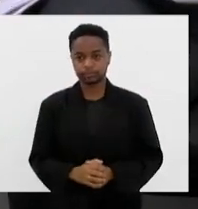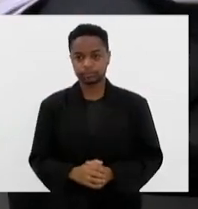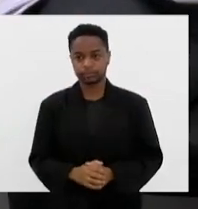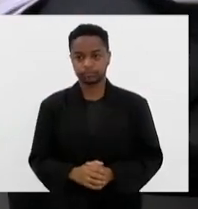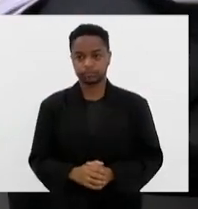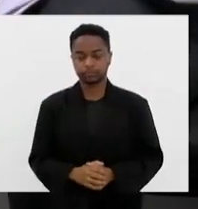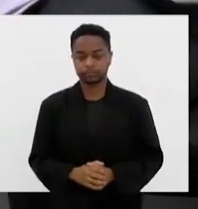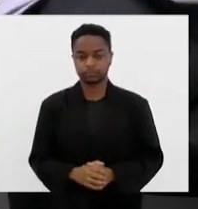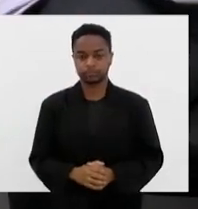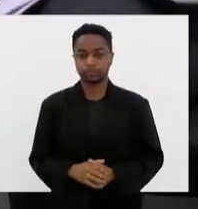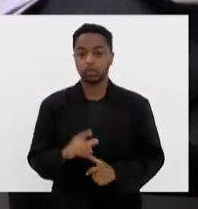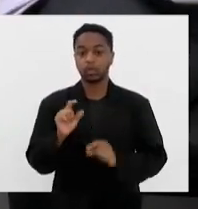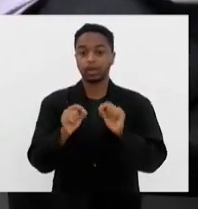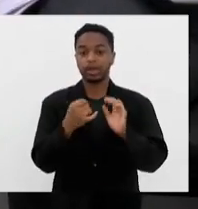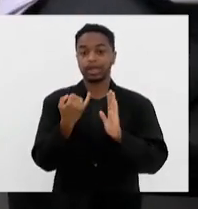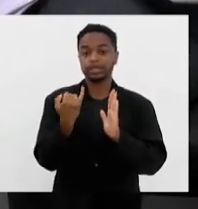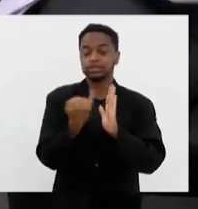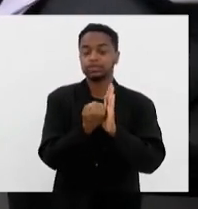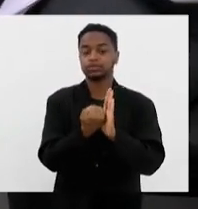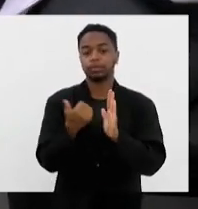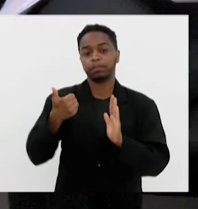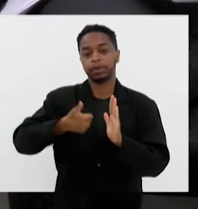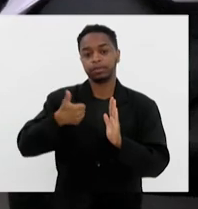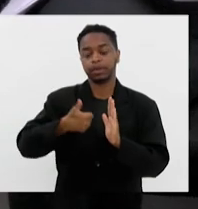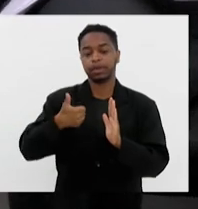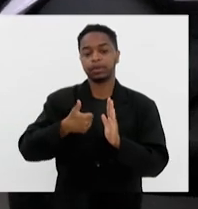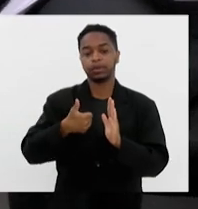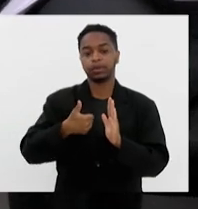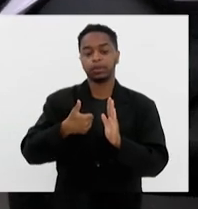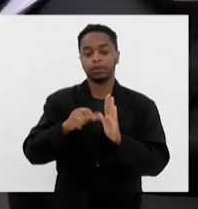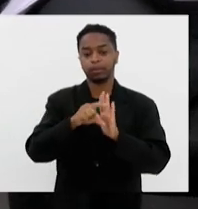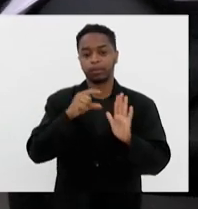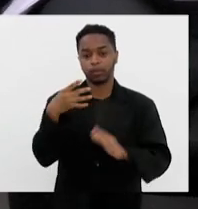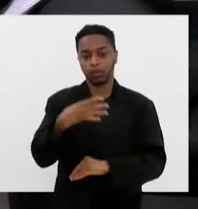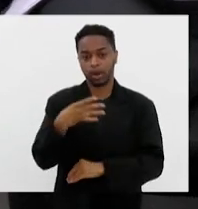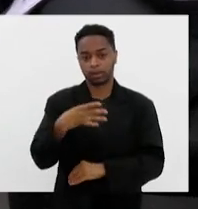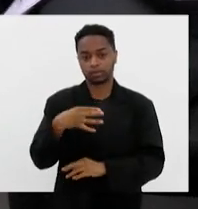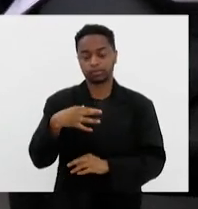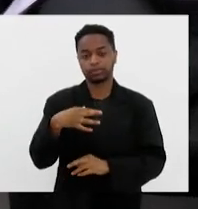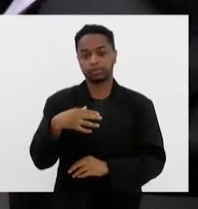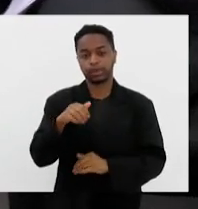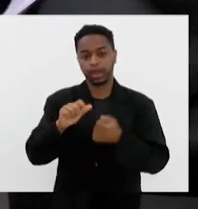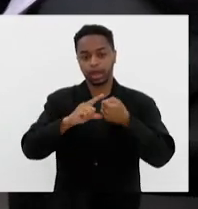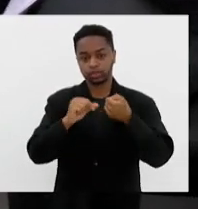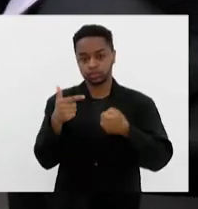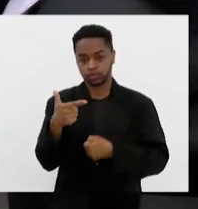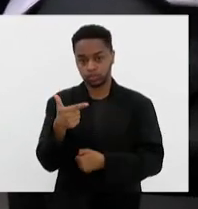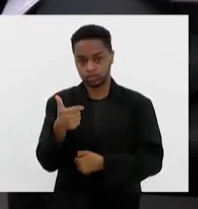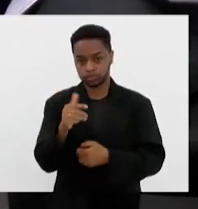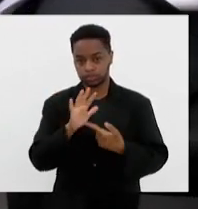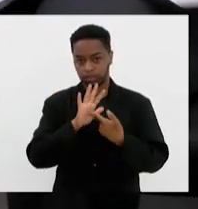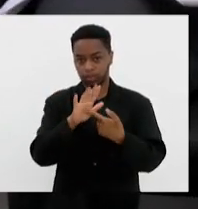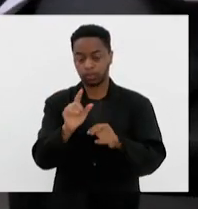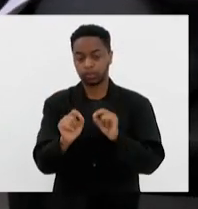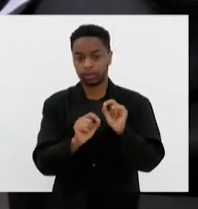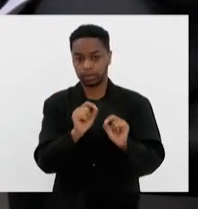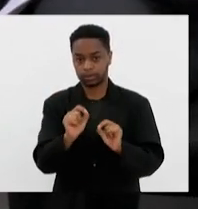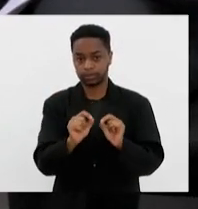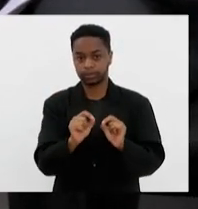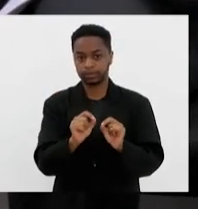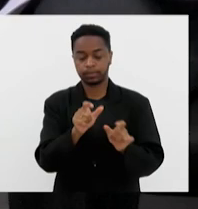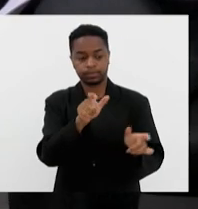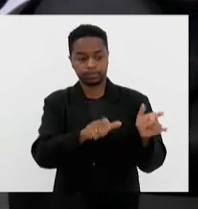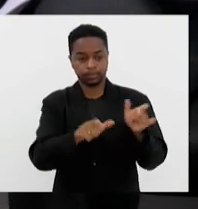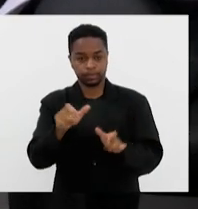que é o inciso 1º do parágrafo 4º do artigo 12. Aplica-se aos titulares